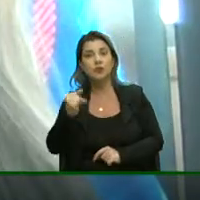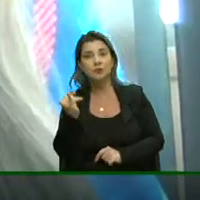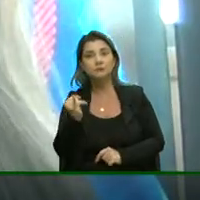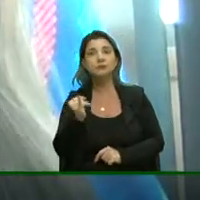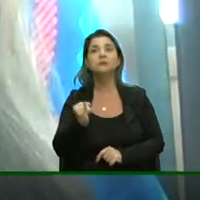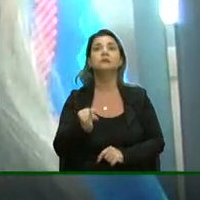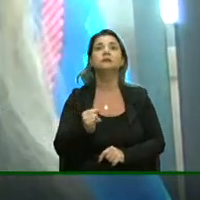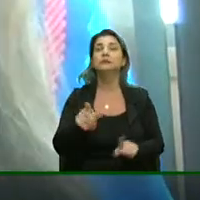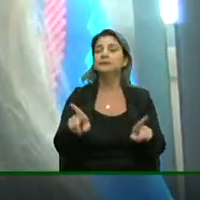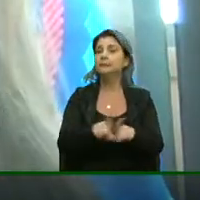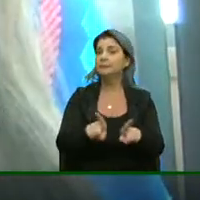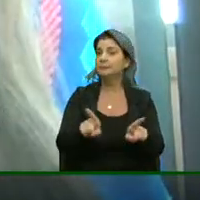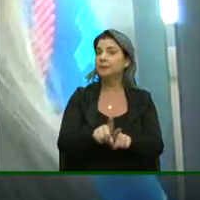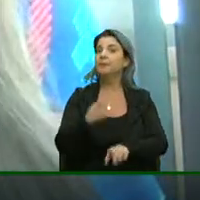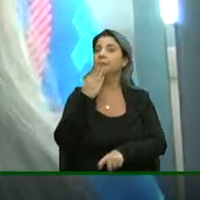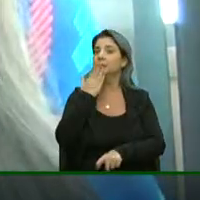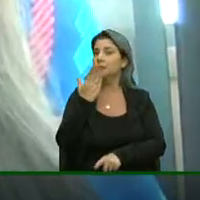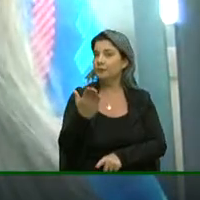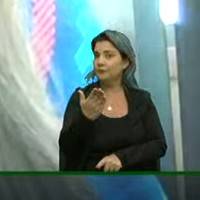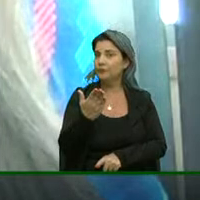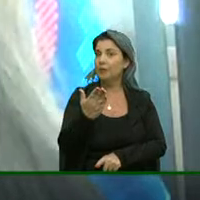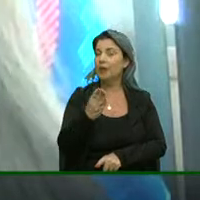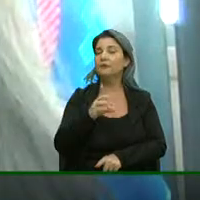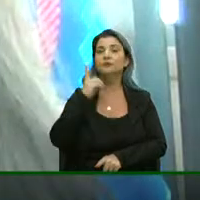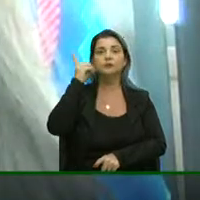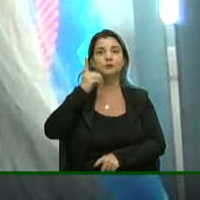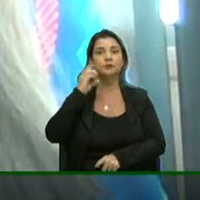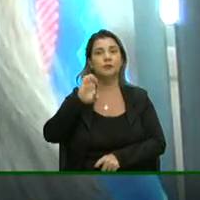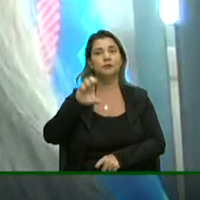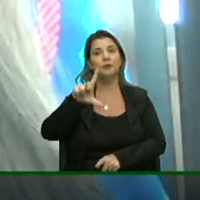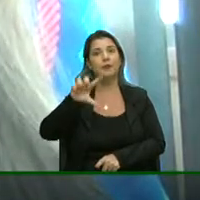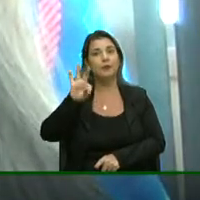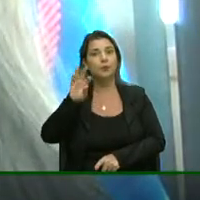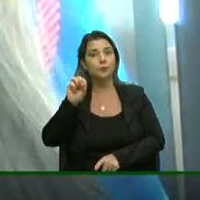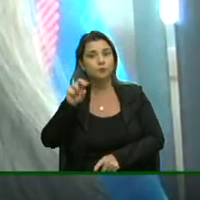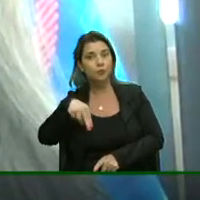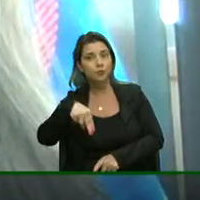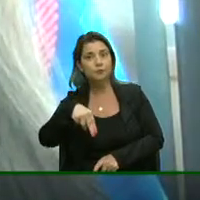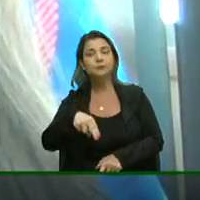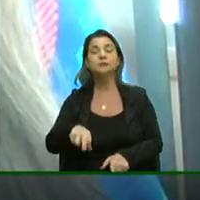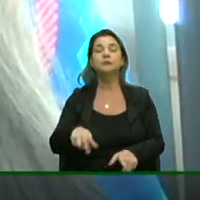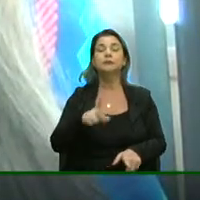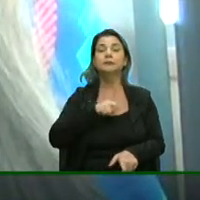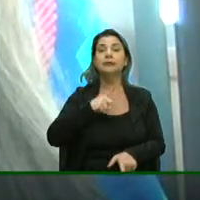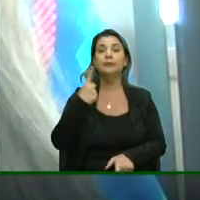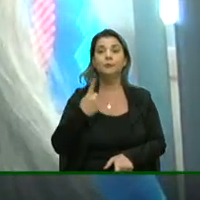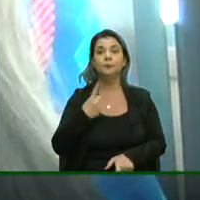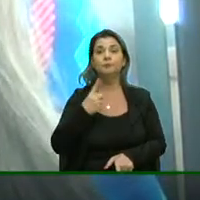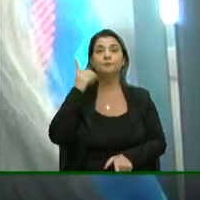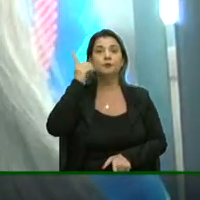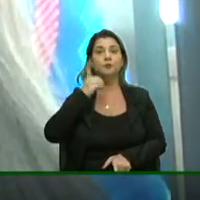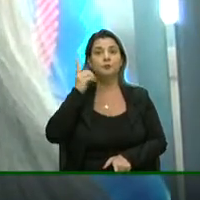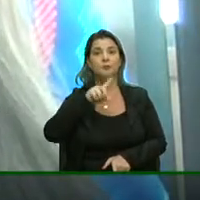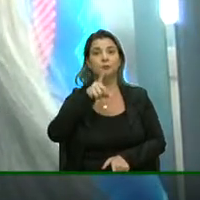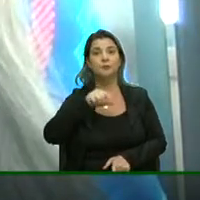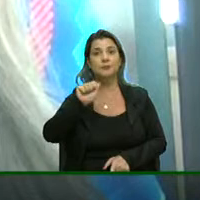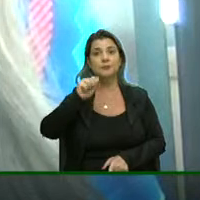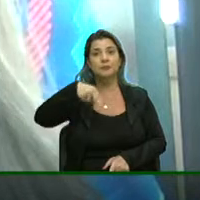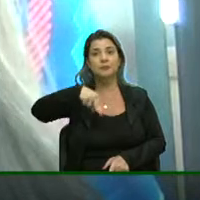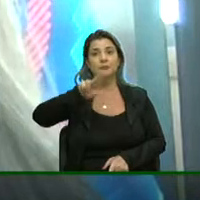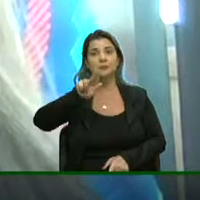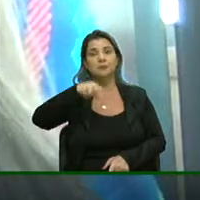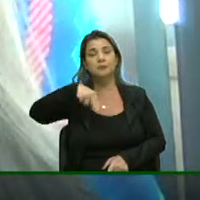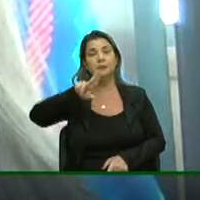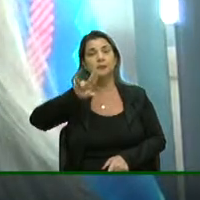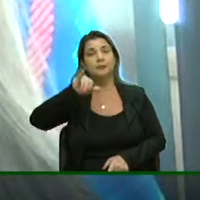com parecer também favorável do deputado Elton Weber. Tem um aqui do deputado Vilmar Zanquim e